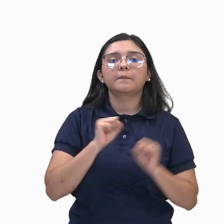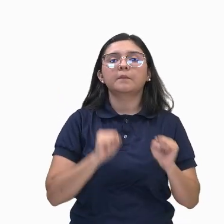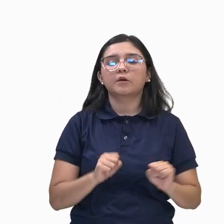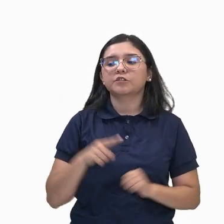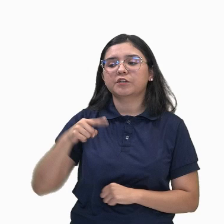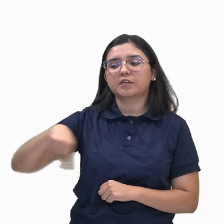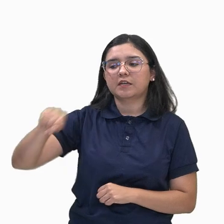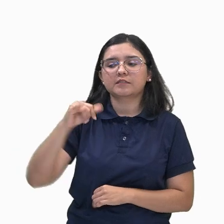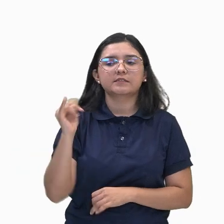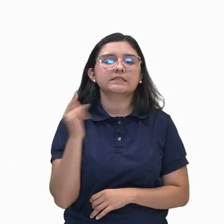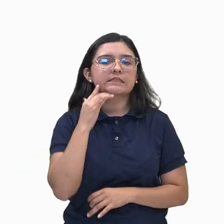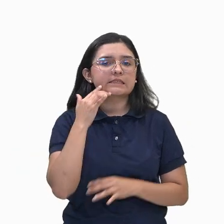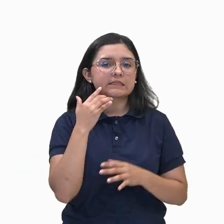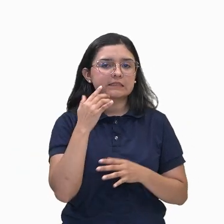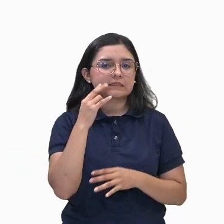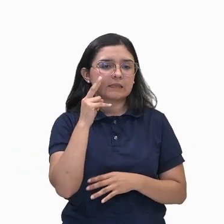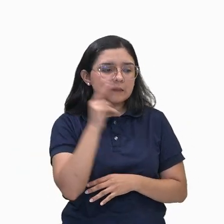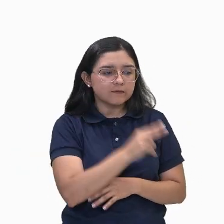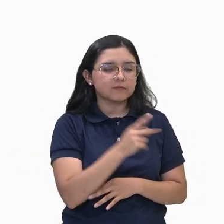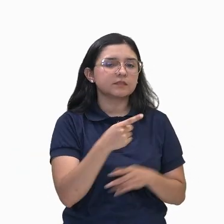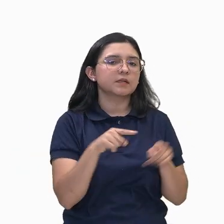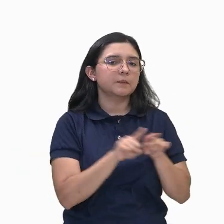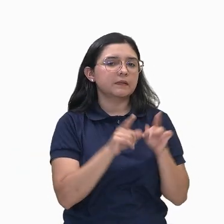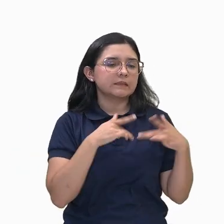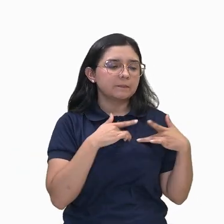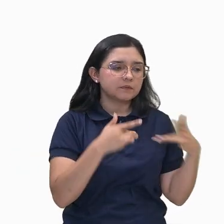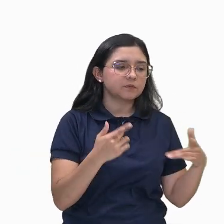ele se apaixone e sofra tanto quanto